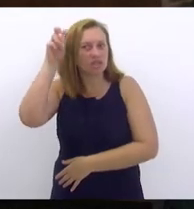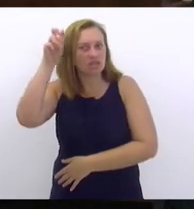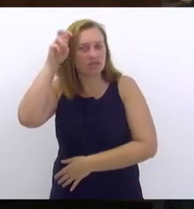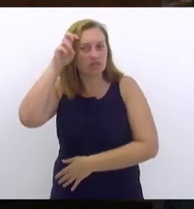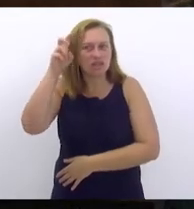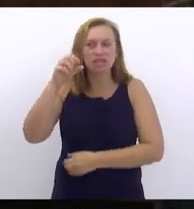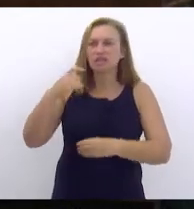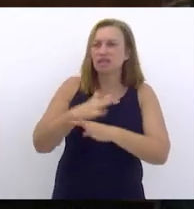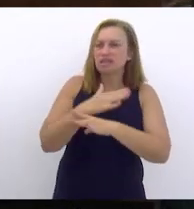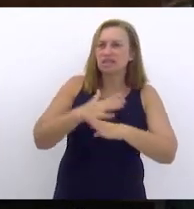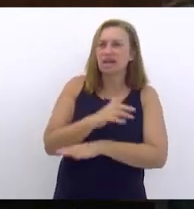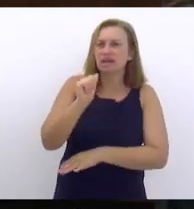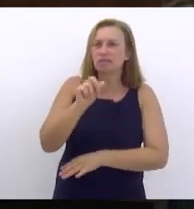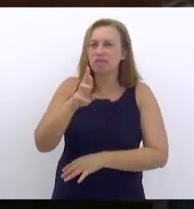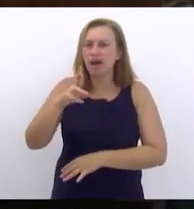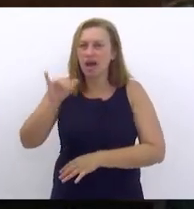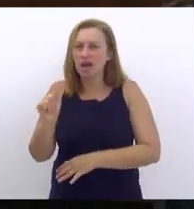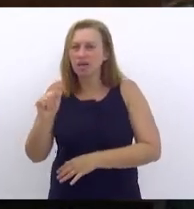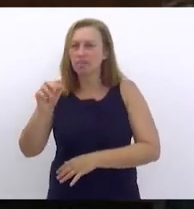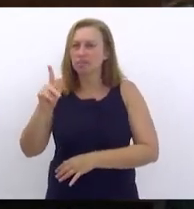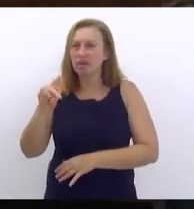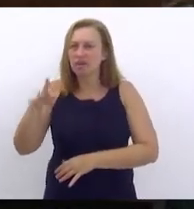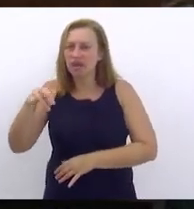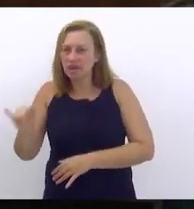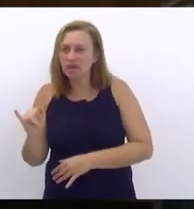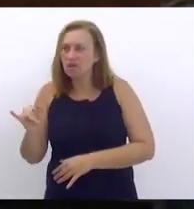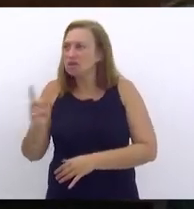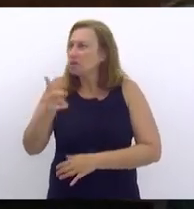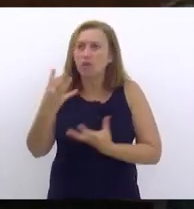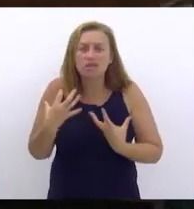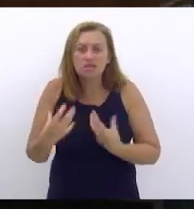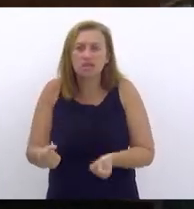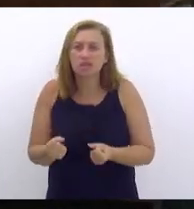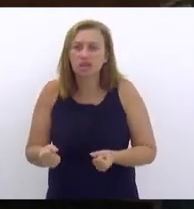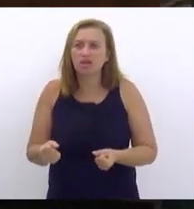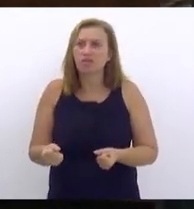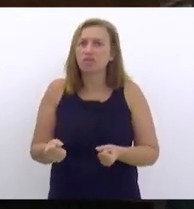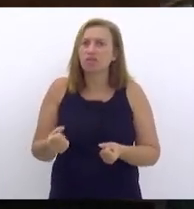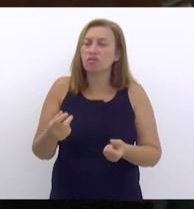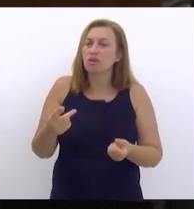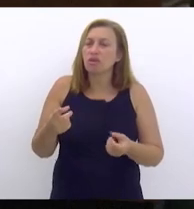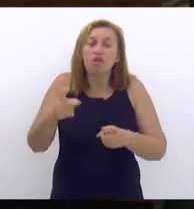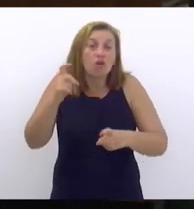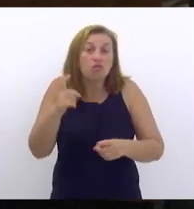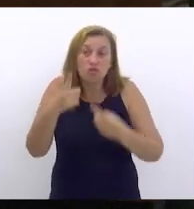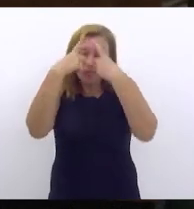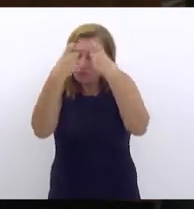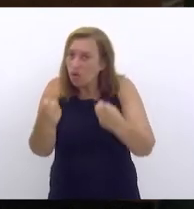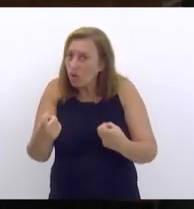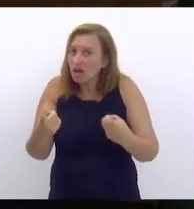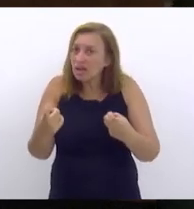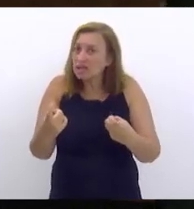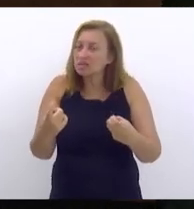Barra do Piraí foi inadmissível, foi mais do que bárbaro, foi violento e misógino com as meninas